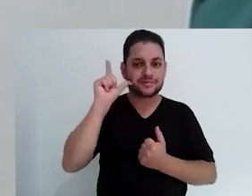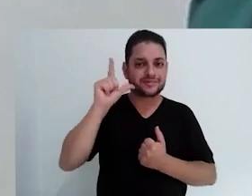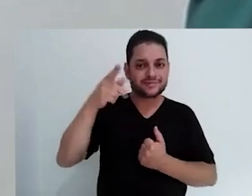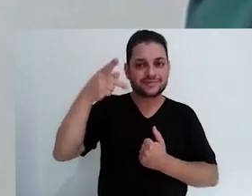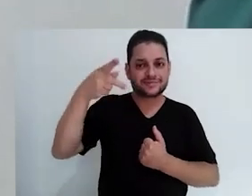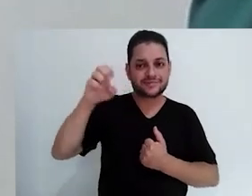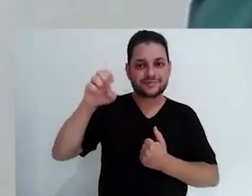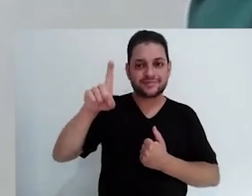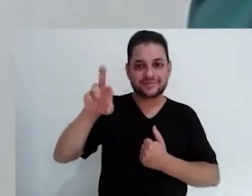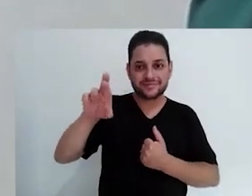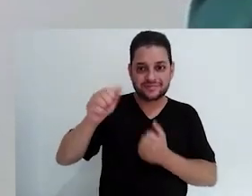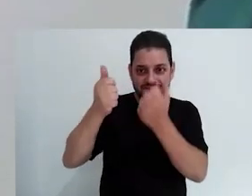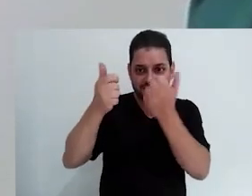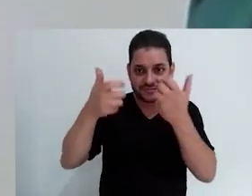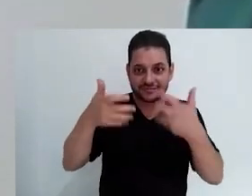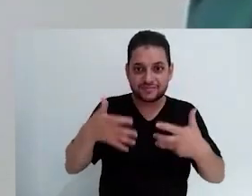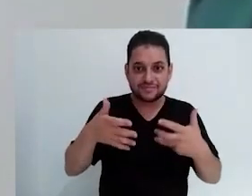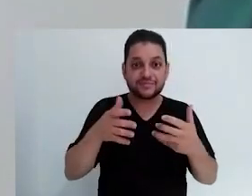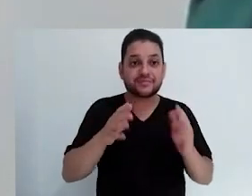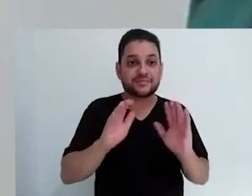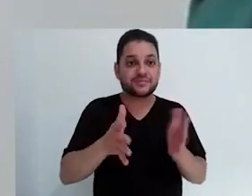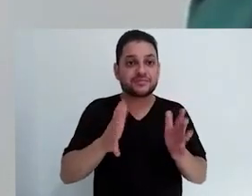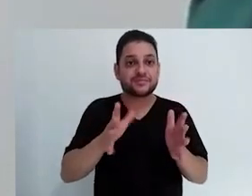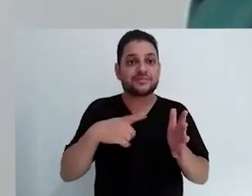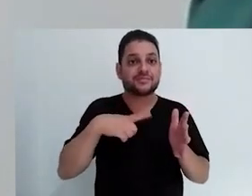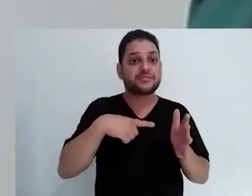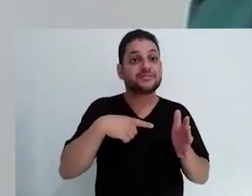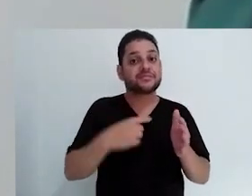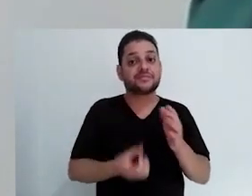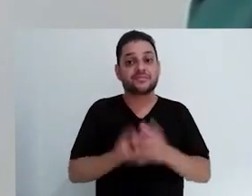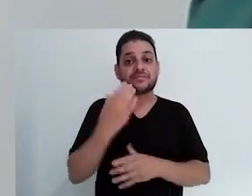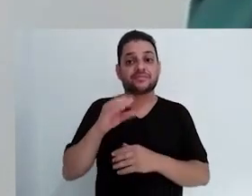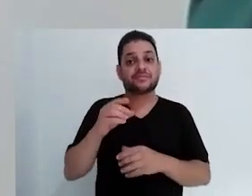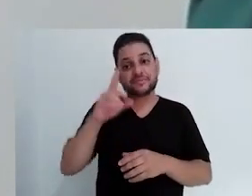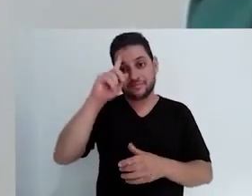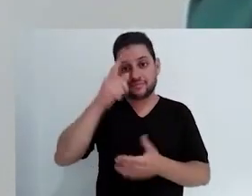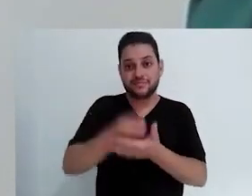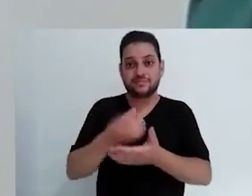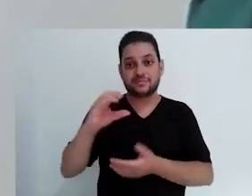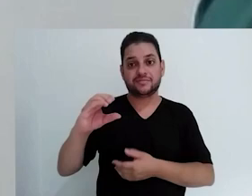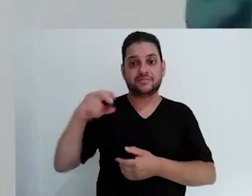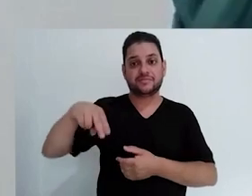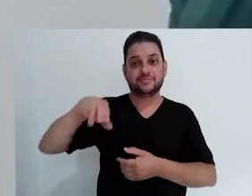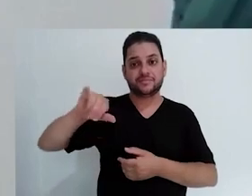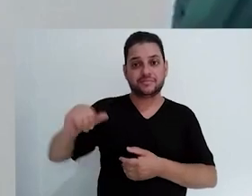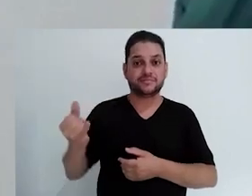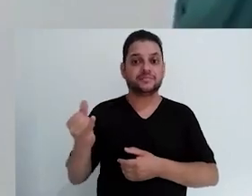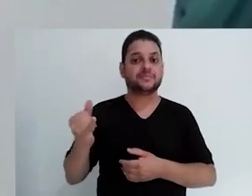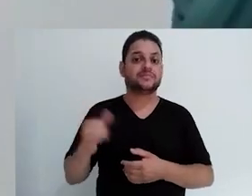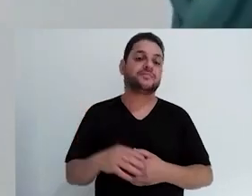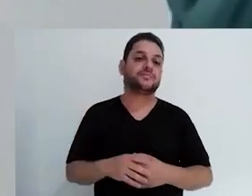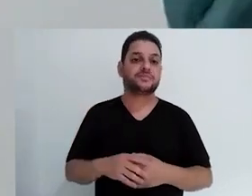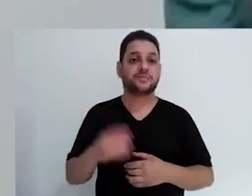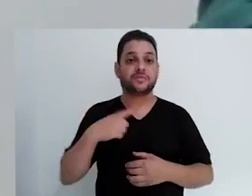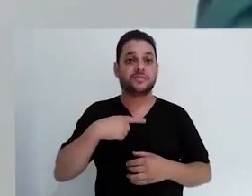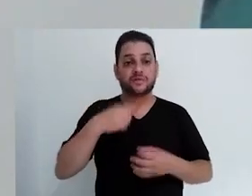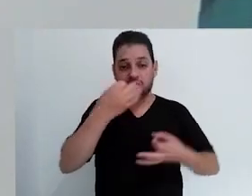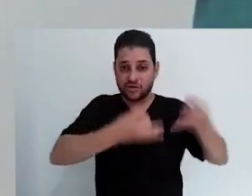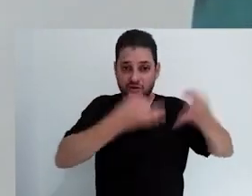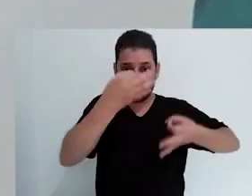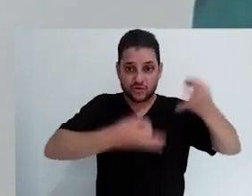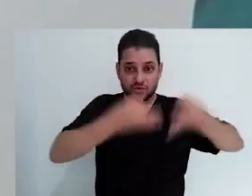explicação dele, pela determinação do CNJ, são varas que, em comparação a outros juízes da